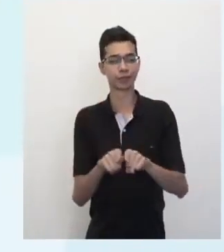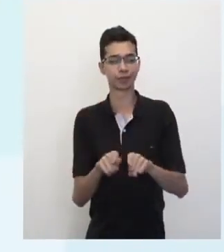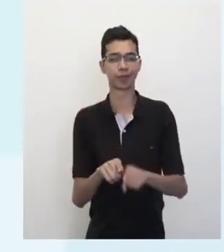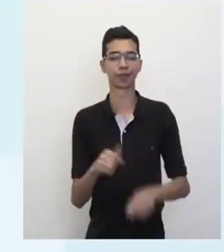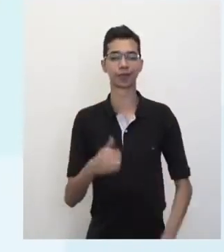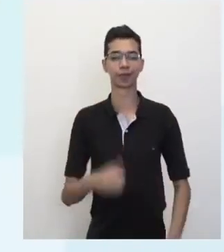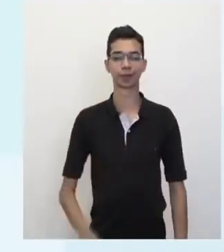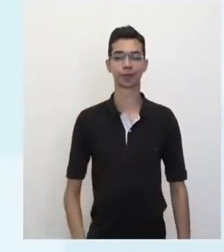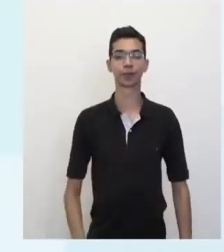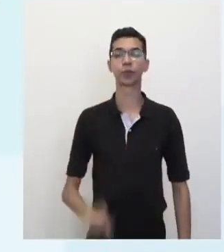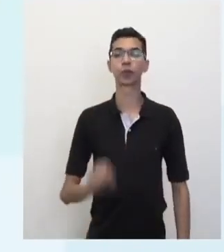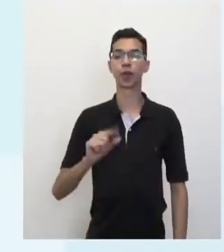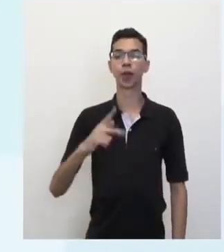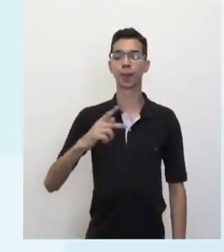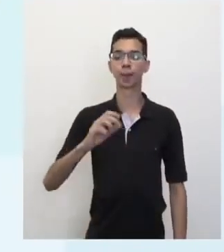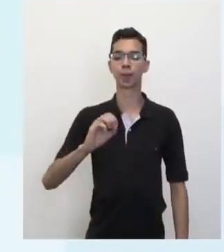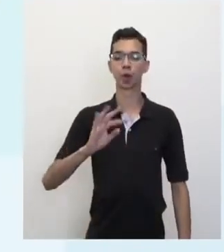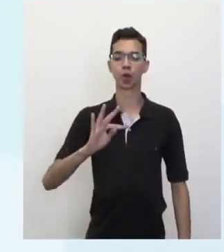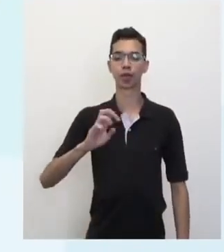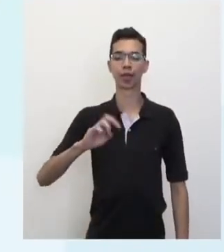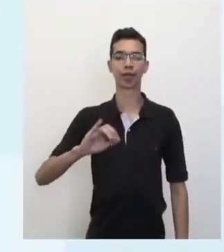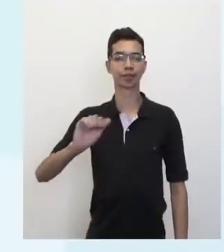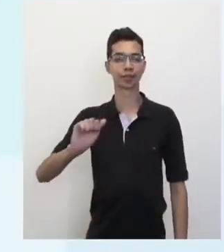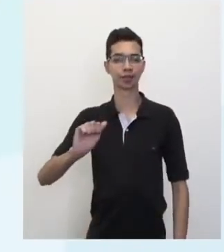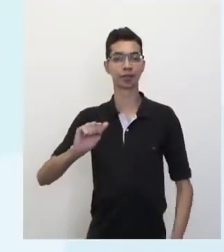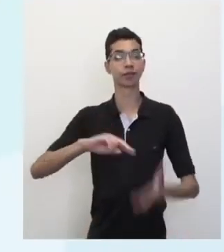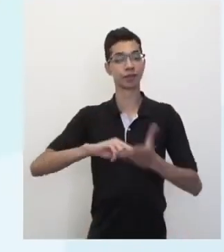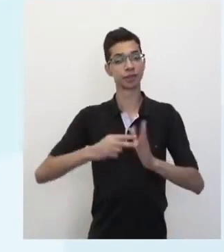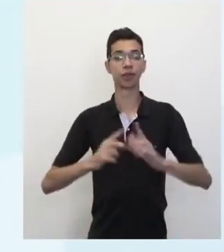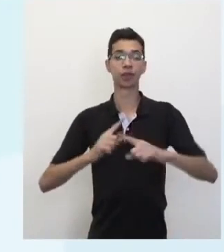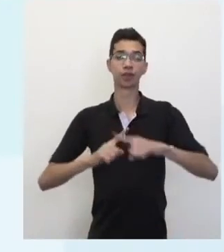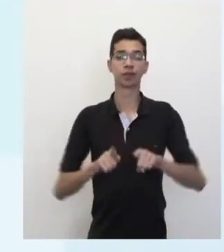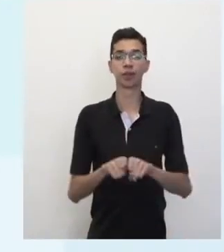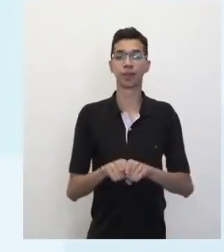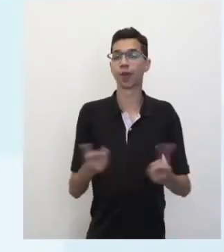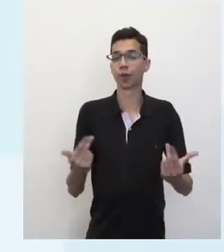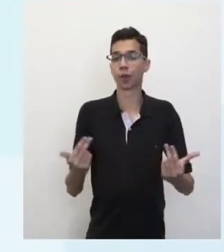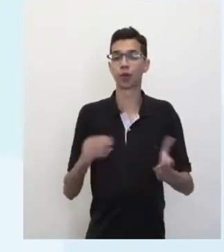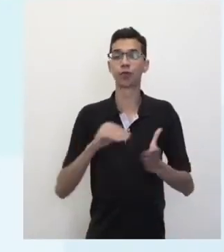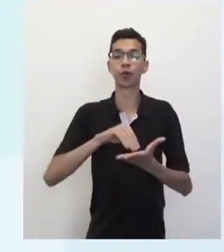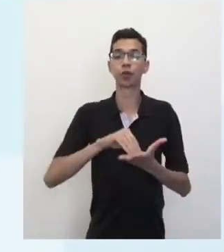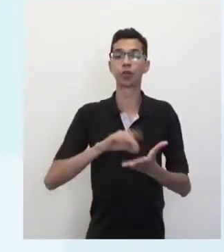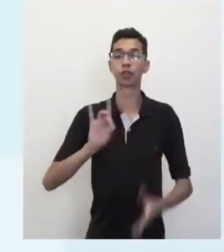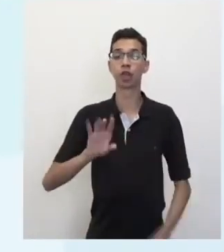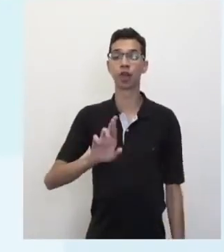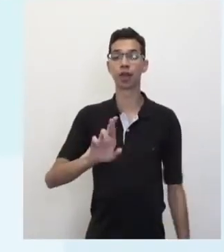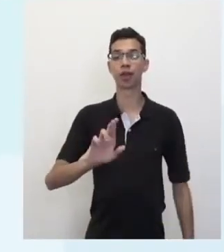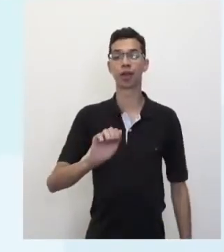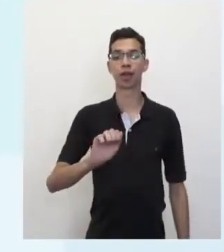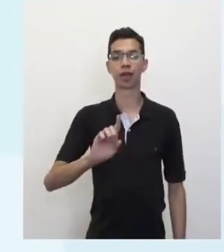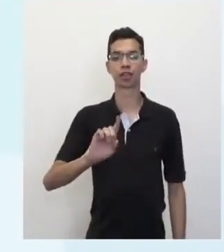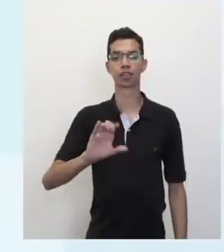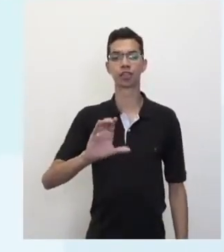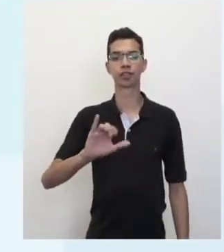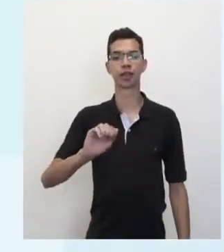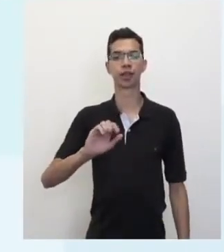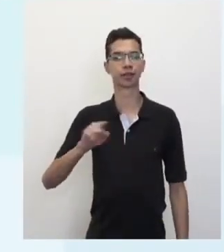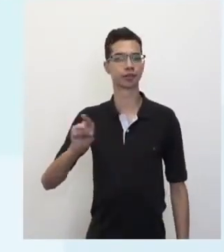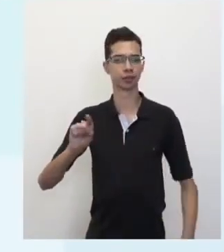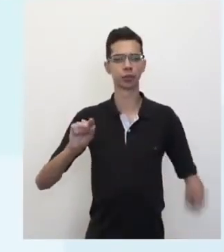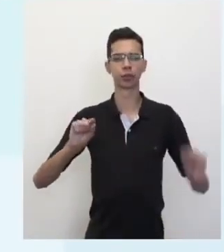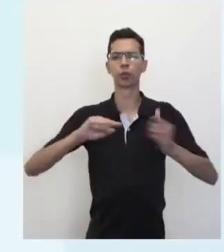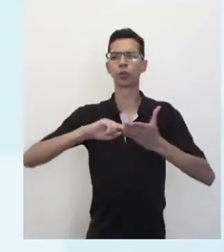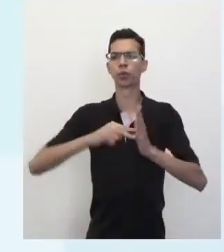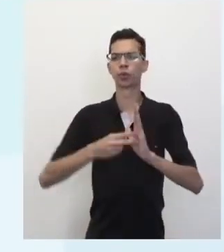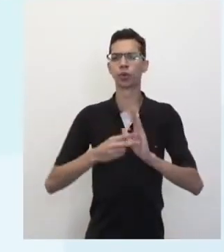uma forma de multiplicar, e faltava só a radiciação. Então, como a gente vai resolver isso? Isso aí é chamado de expressões numéricas.